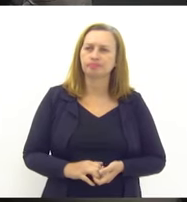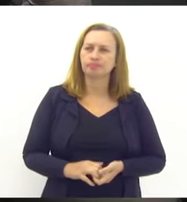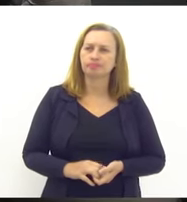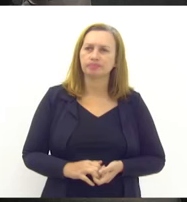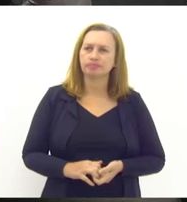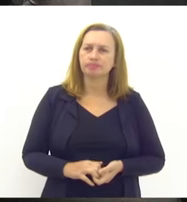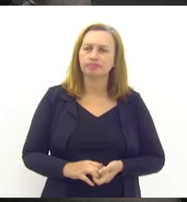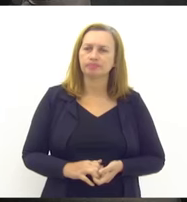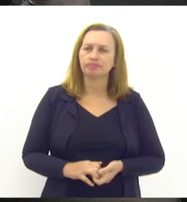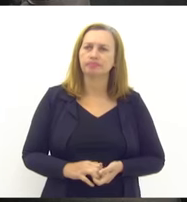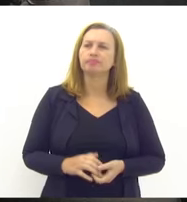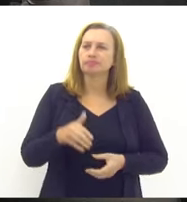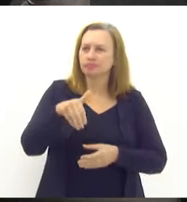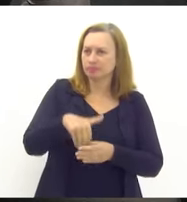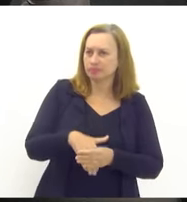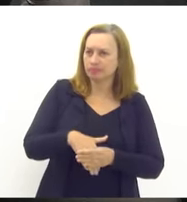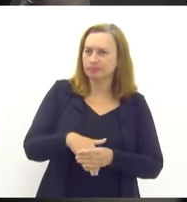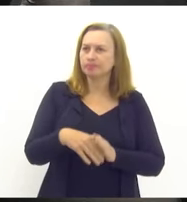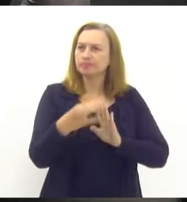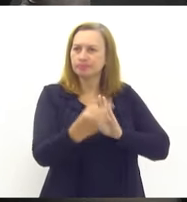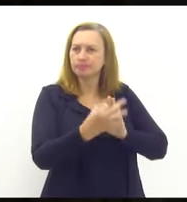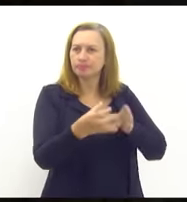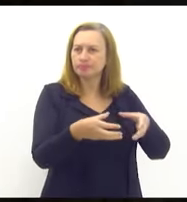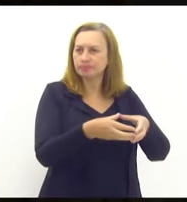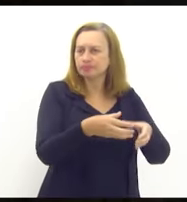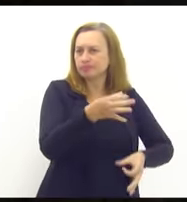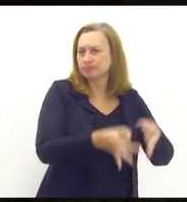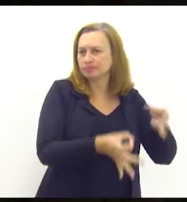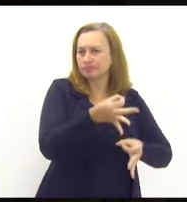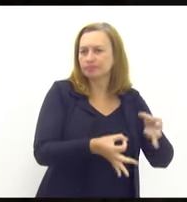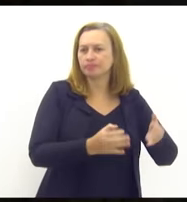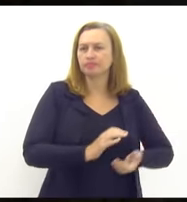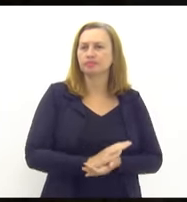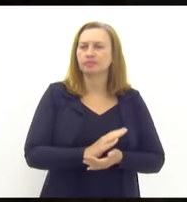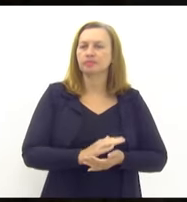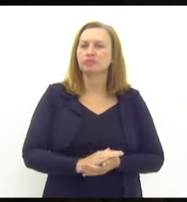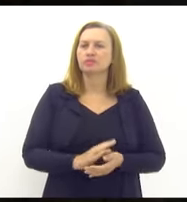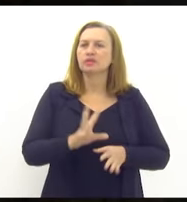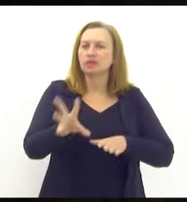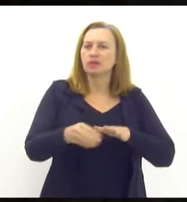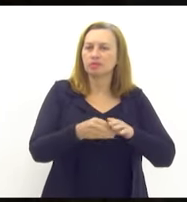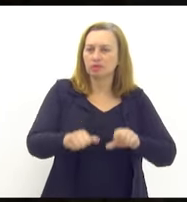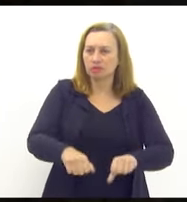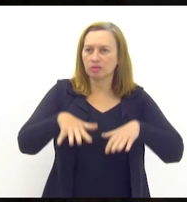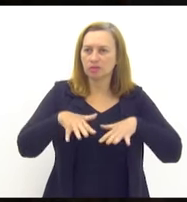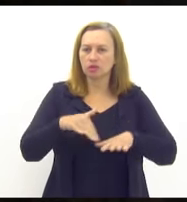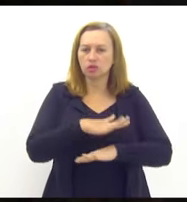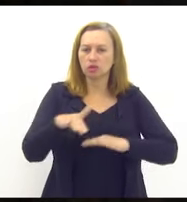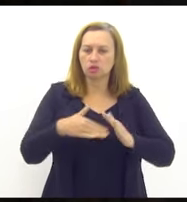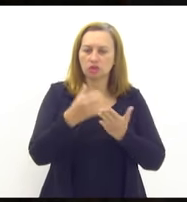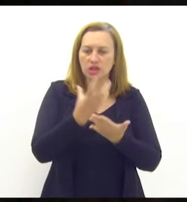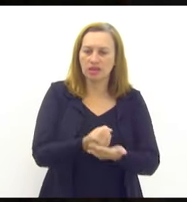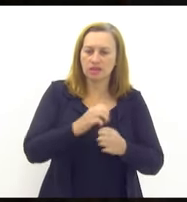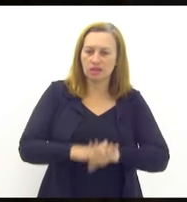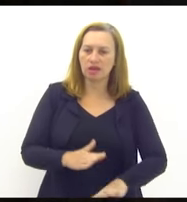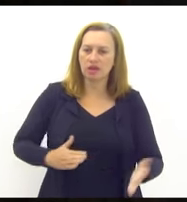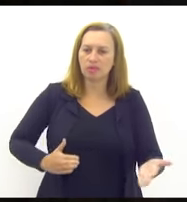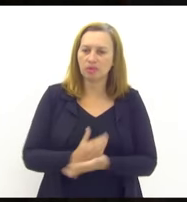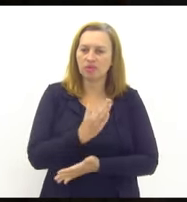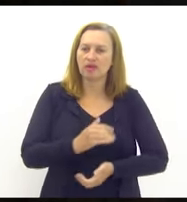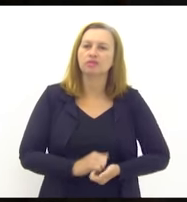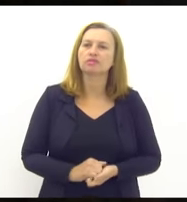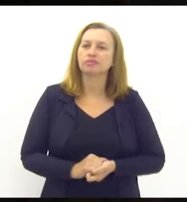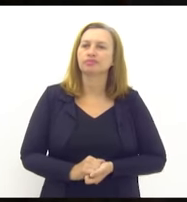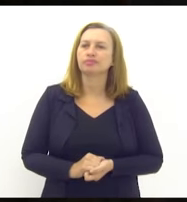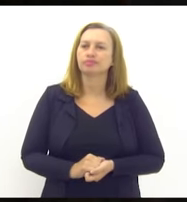em em votação o parecer da comissão de constituição e justiça sobre as emendas de plenário senhores que aprovam permaneçam comissão